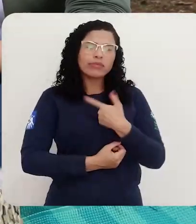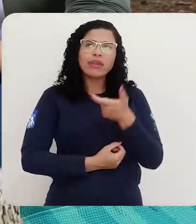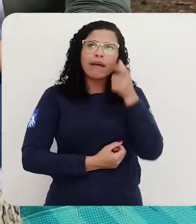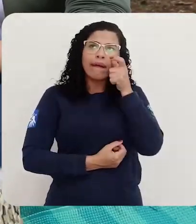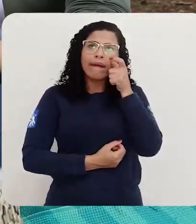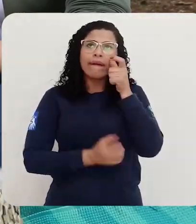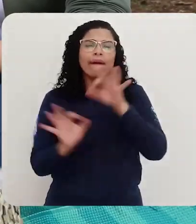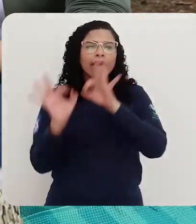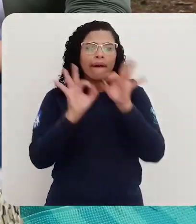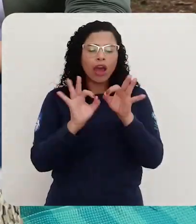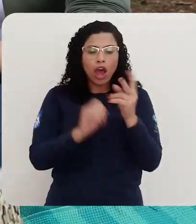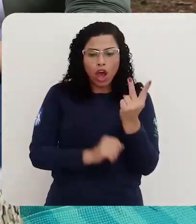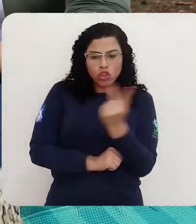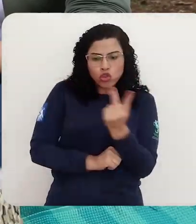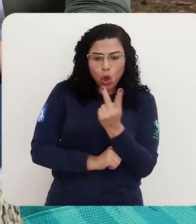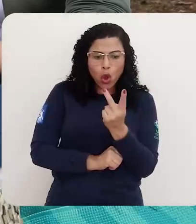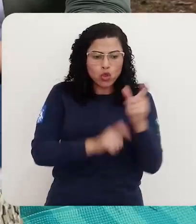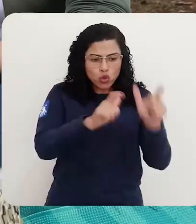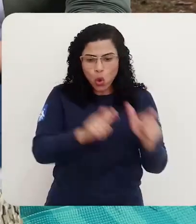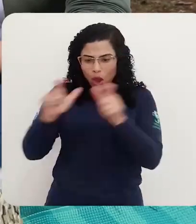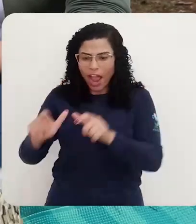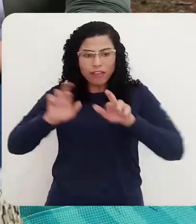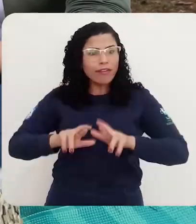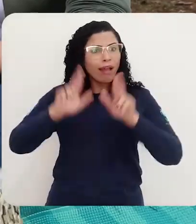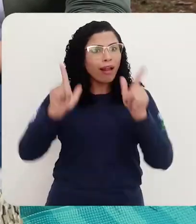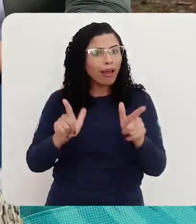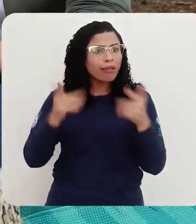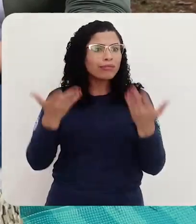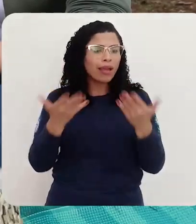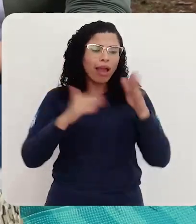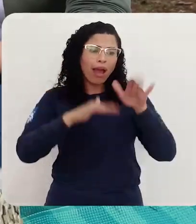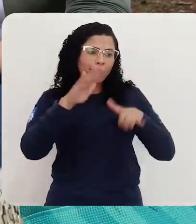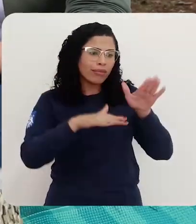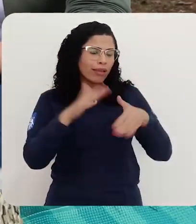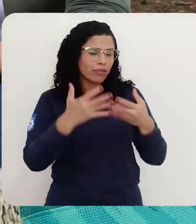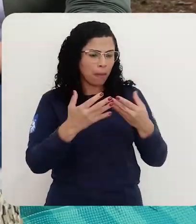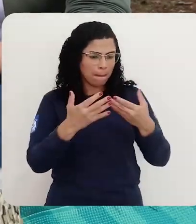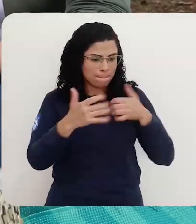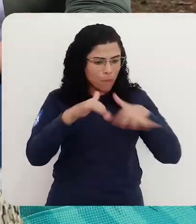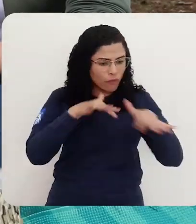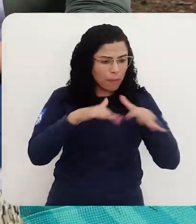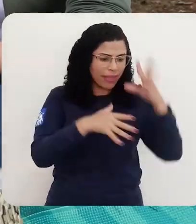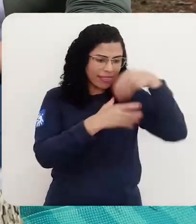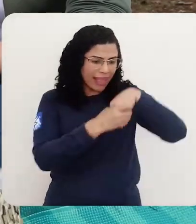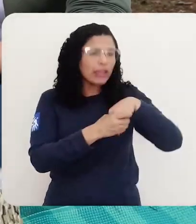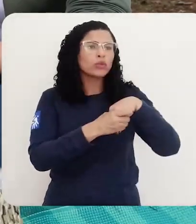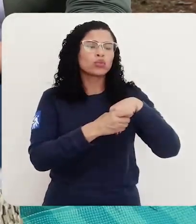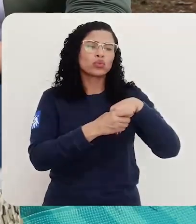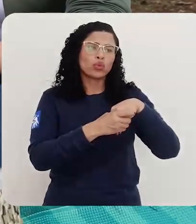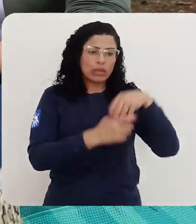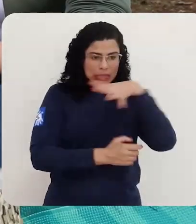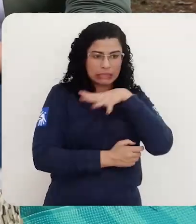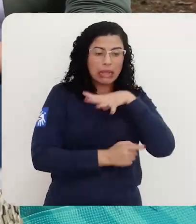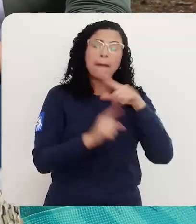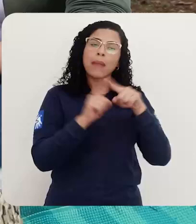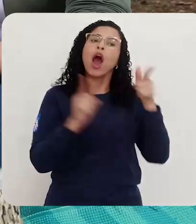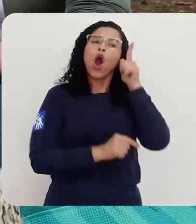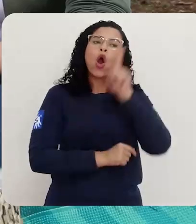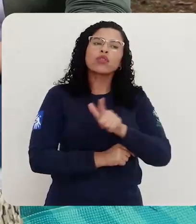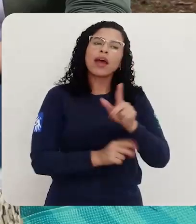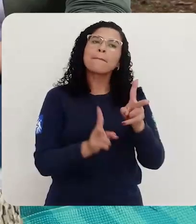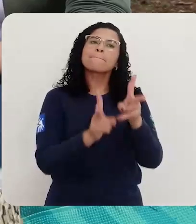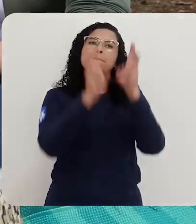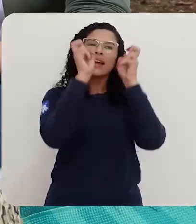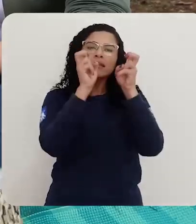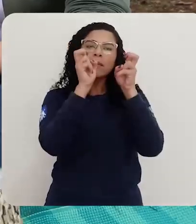como se a gente estivesse vendo dois lugares diferentes, não é dois lugares diferentes. Às vezes a gente está nesse movimento da cidade, sim, mas a